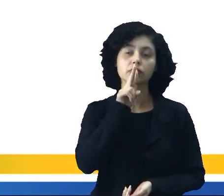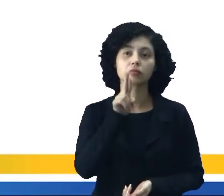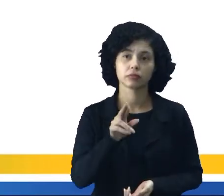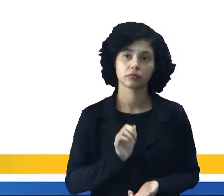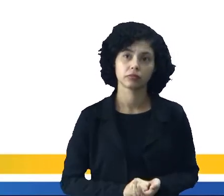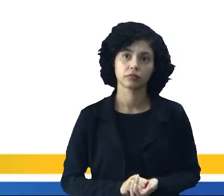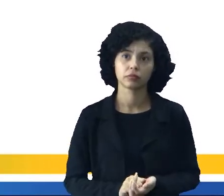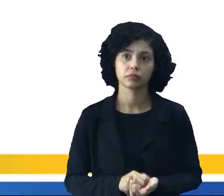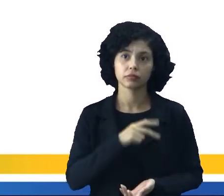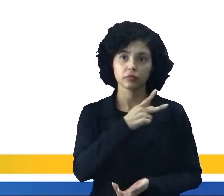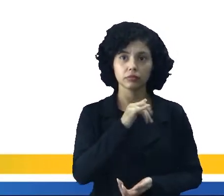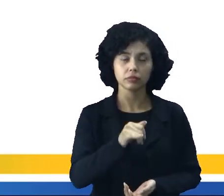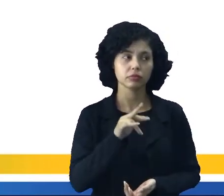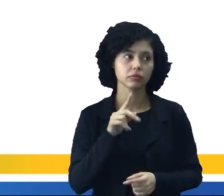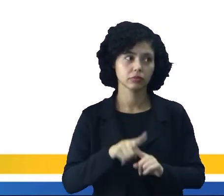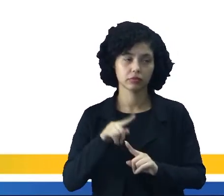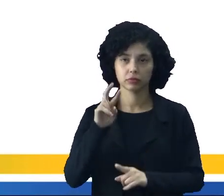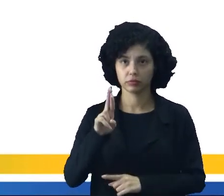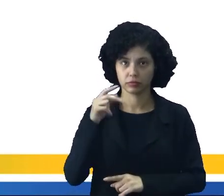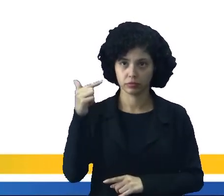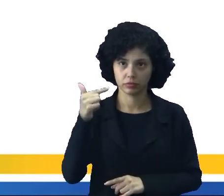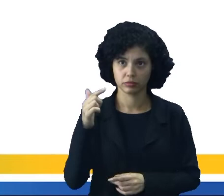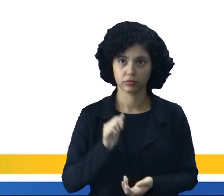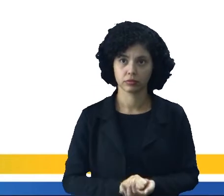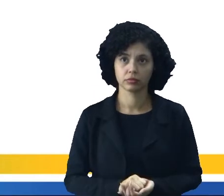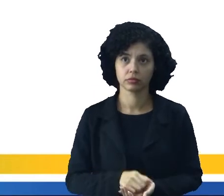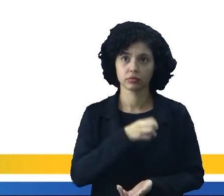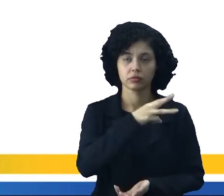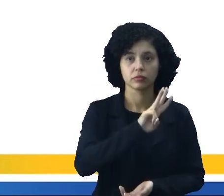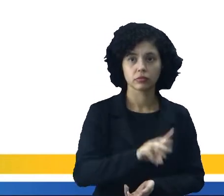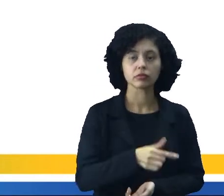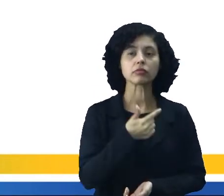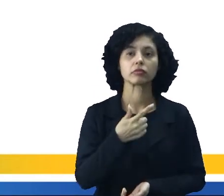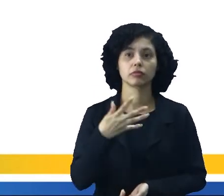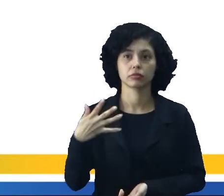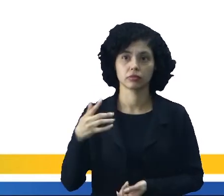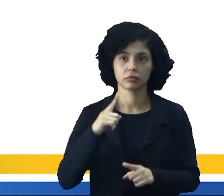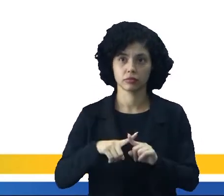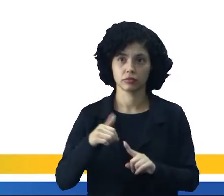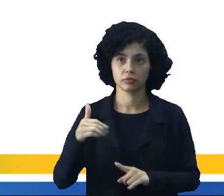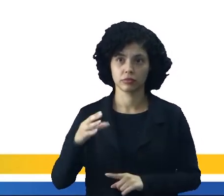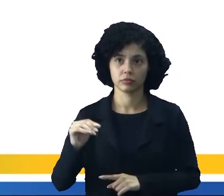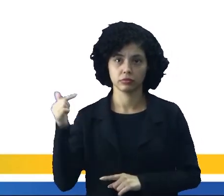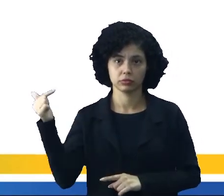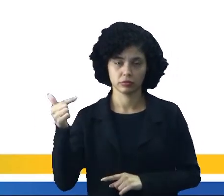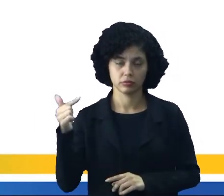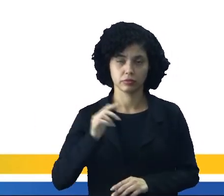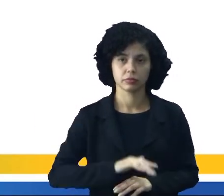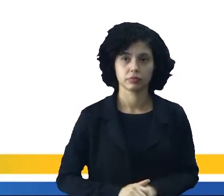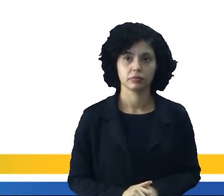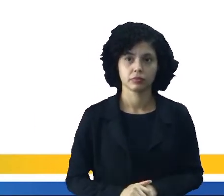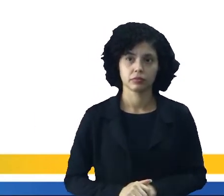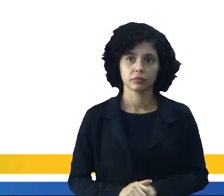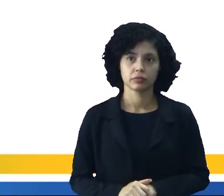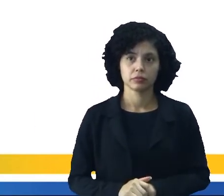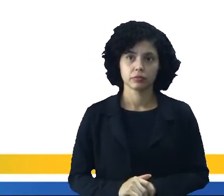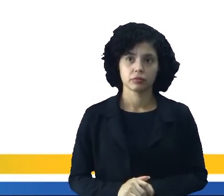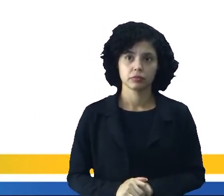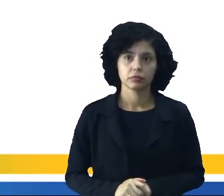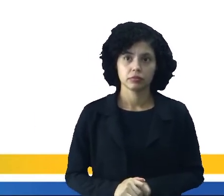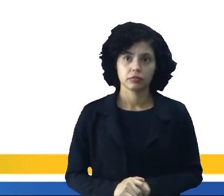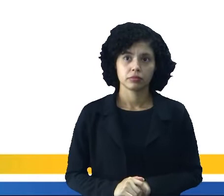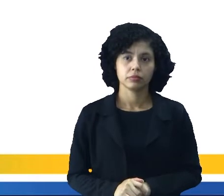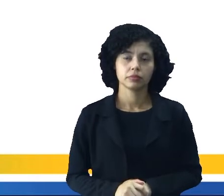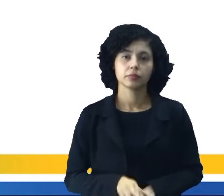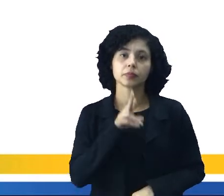calcular a área que é igual a Pierre ao quadrado então a área vai ser igual a 3,14 x 10 ao quadrado o raio é 10